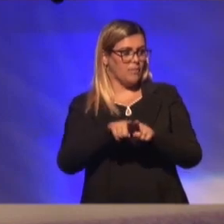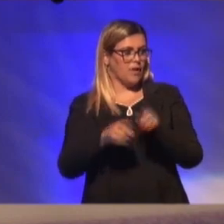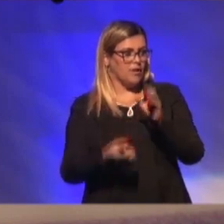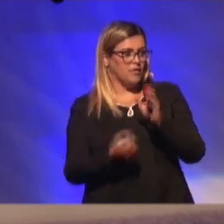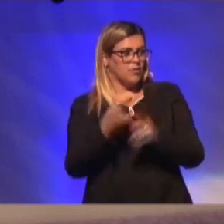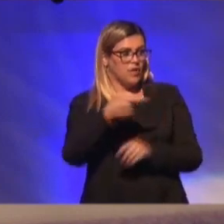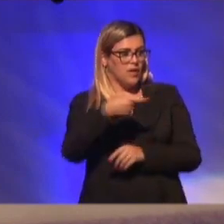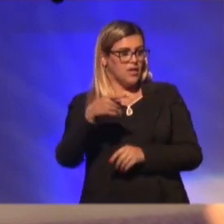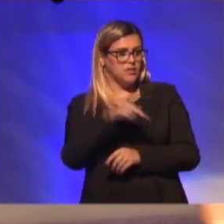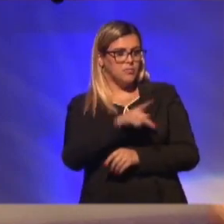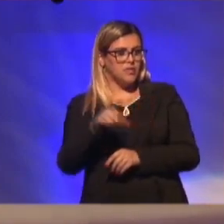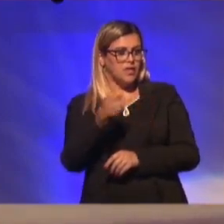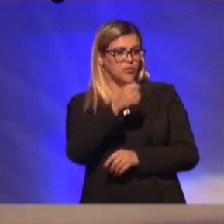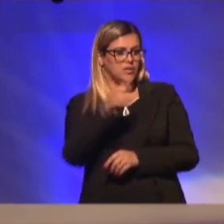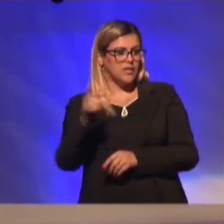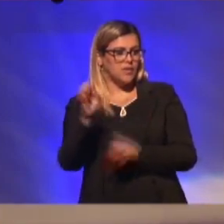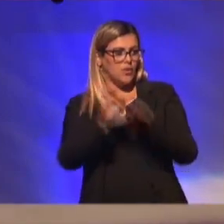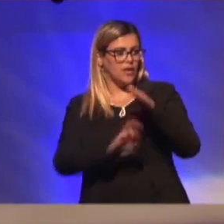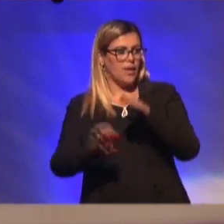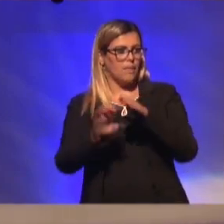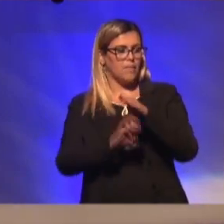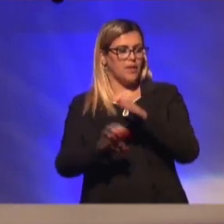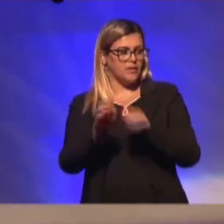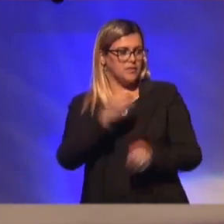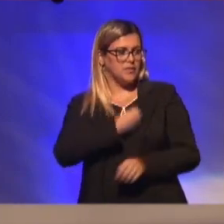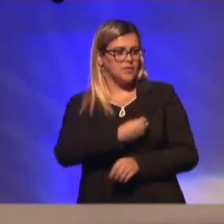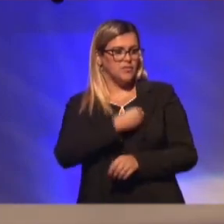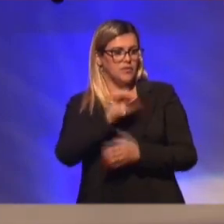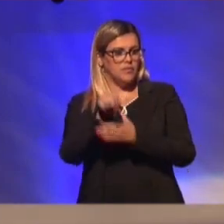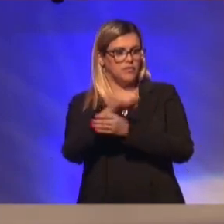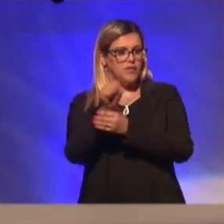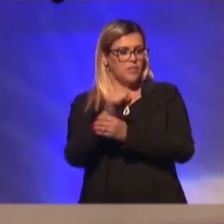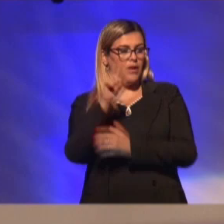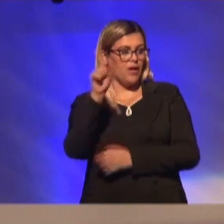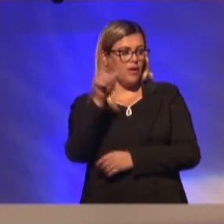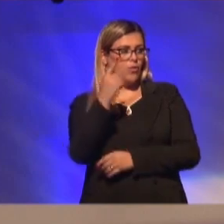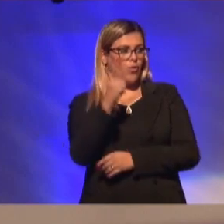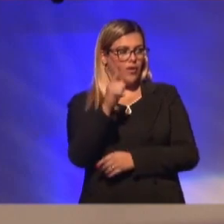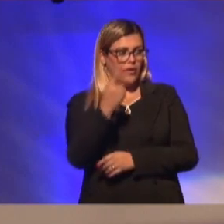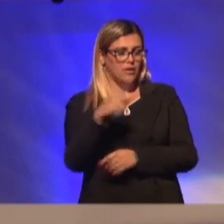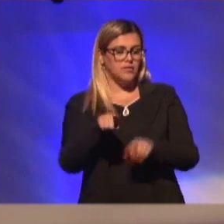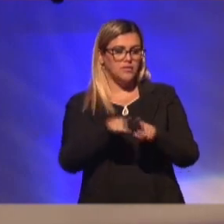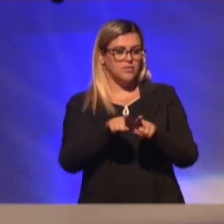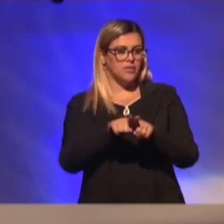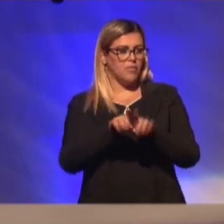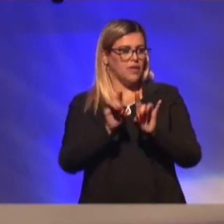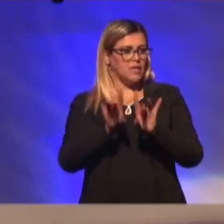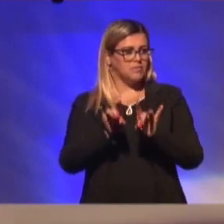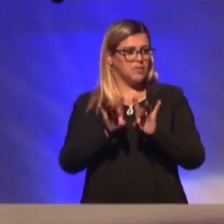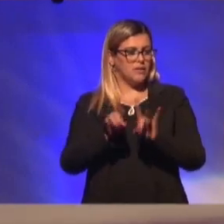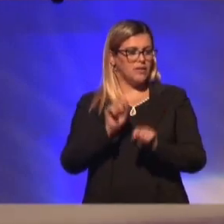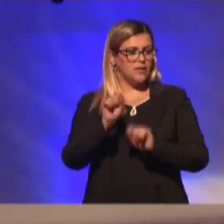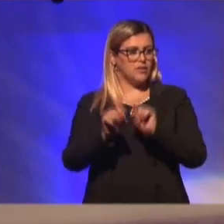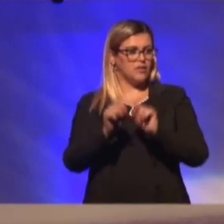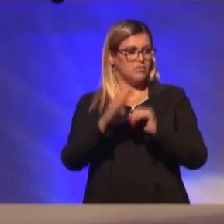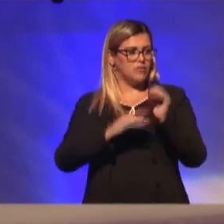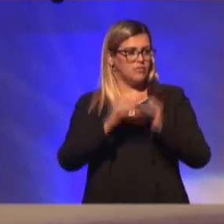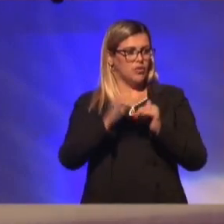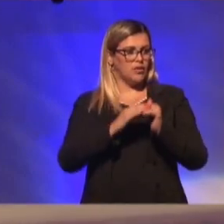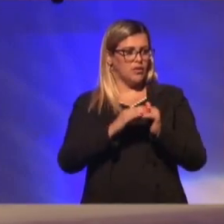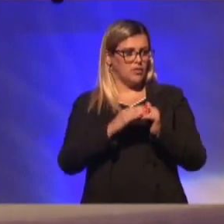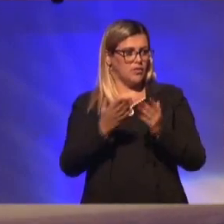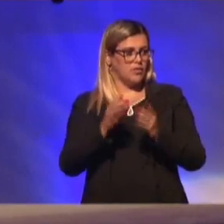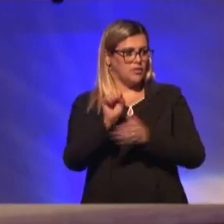e ex-presidente da Associação das Empresas Prestadoras de Serviço em Fisioterapia do Estado de Goiás e possui especialidade profissional em